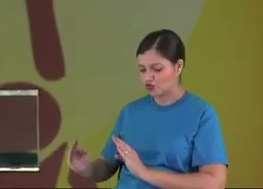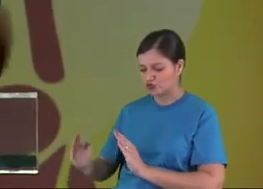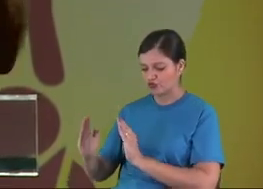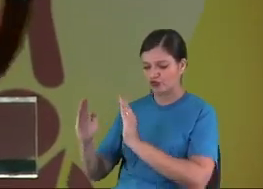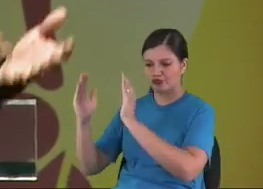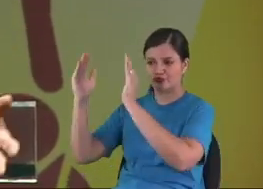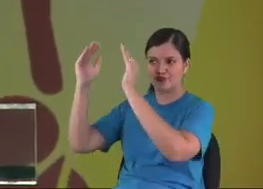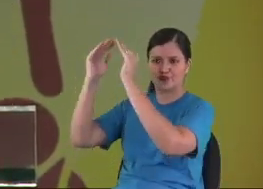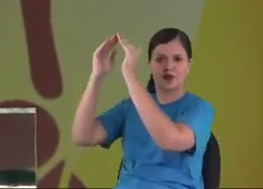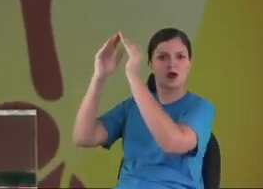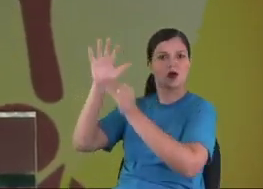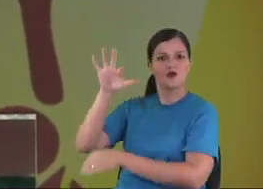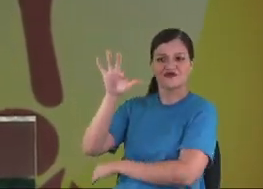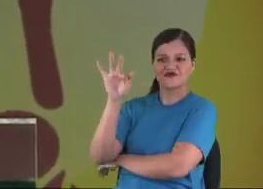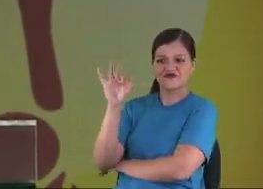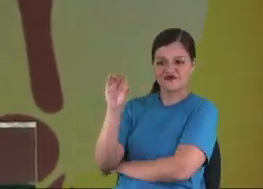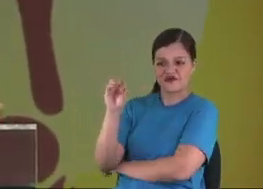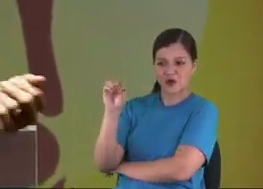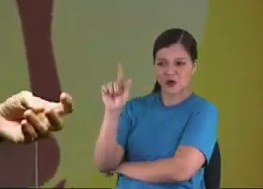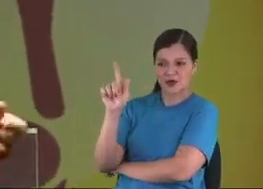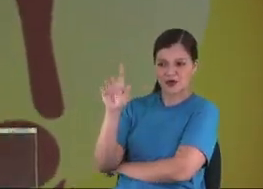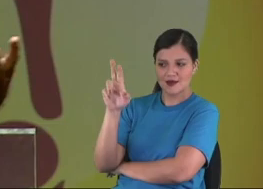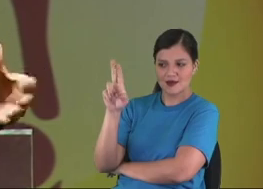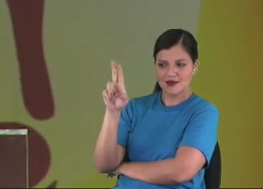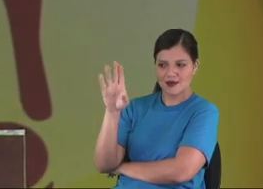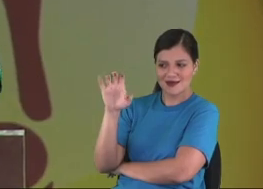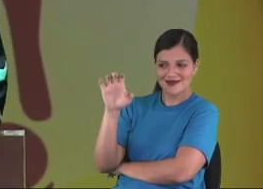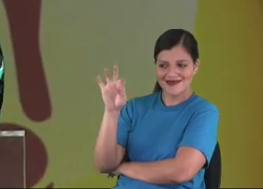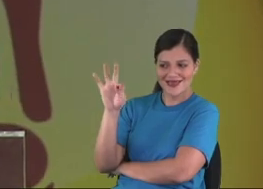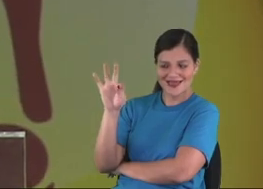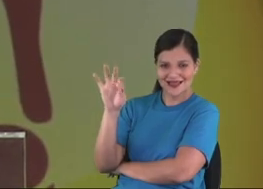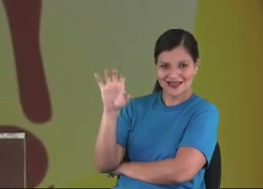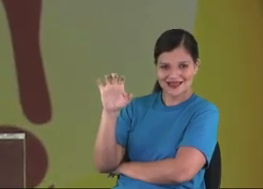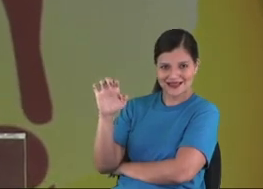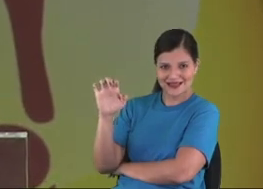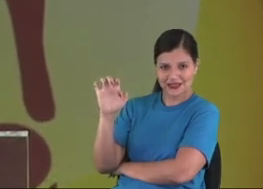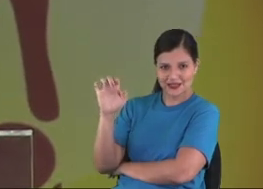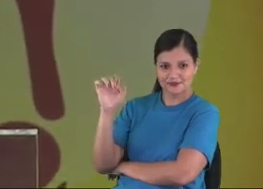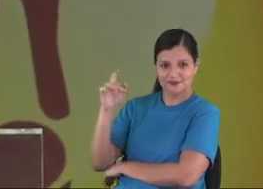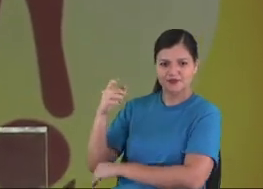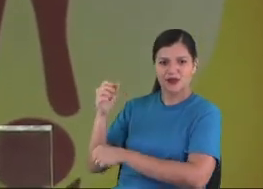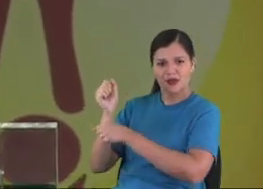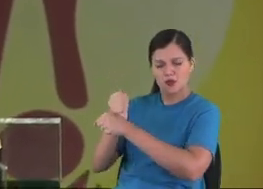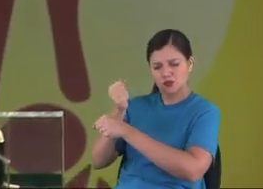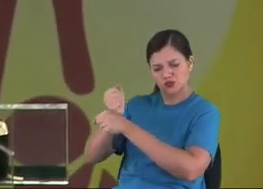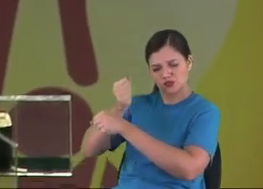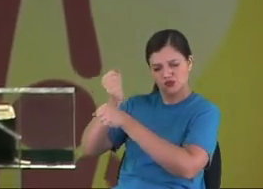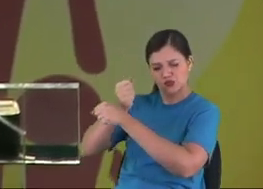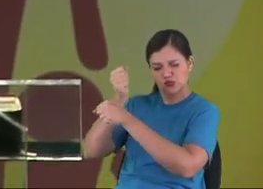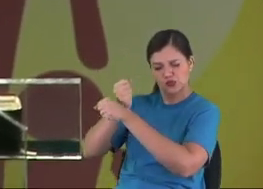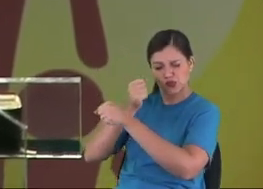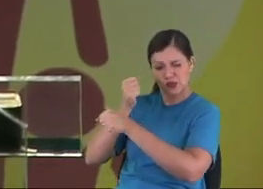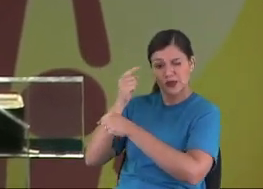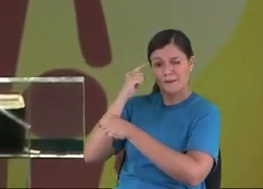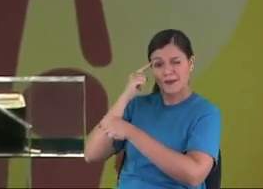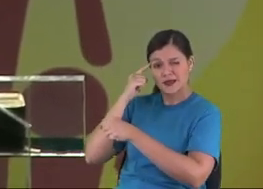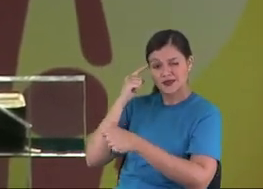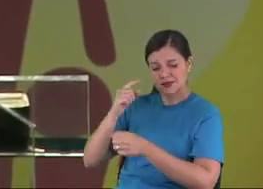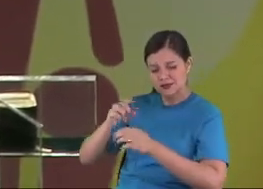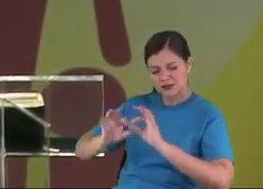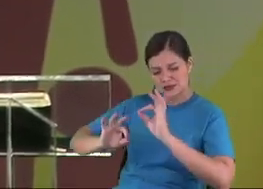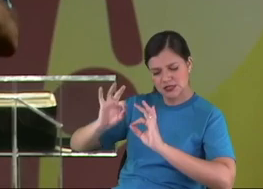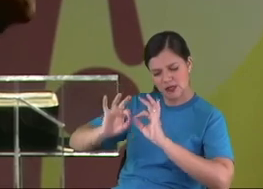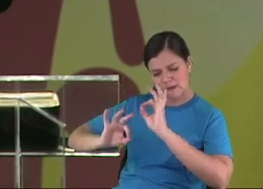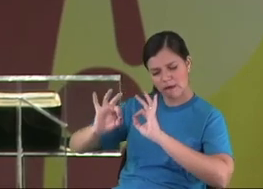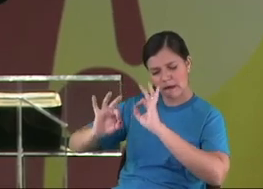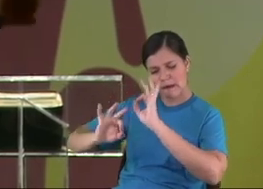demorava muito, era muito dispendioso, muito caro, e você tinha que fazer todo o projeto, ver se ia funcionar no chão,